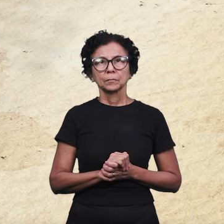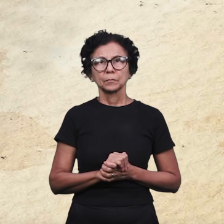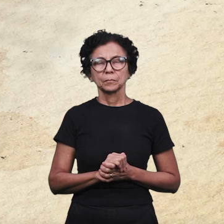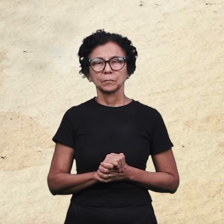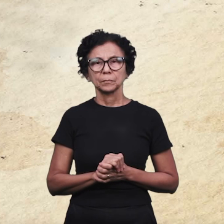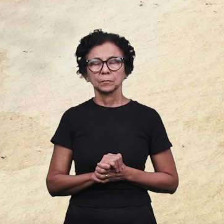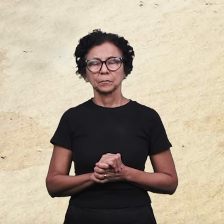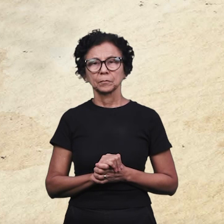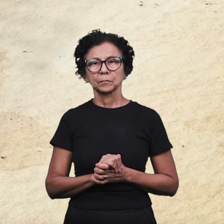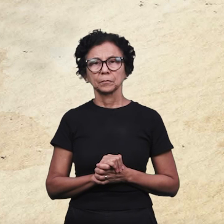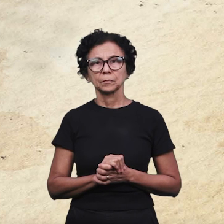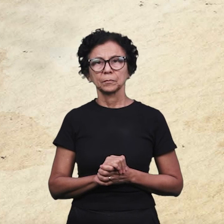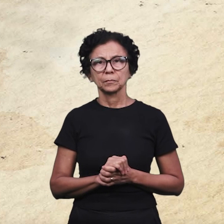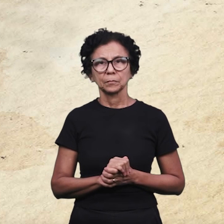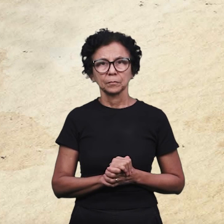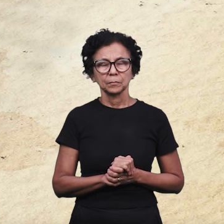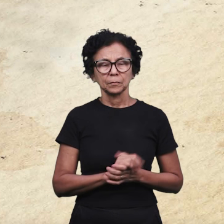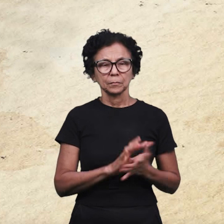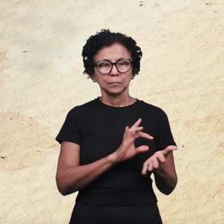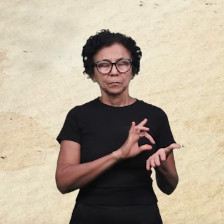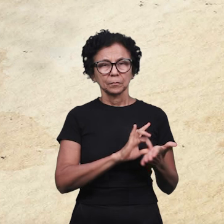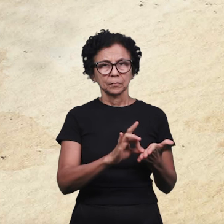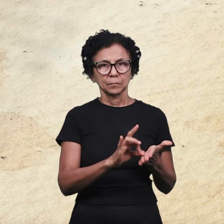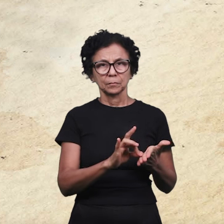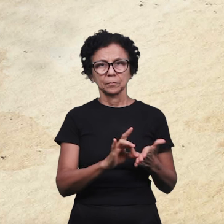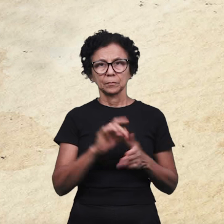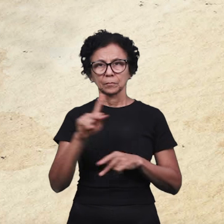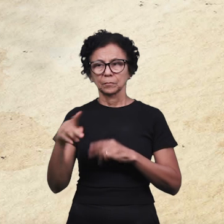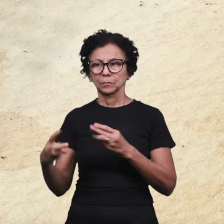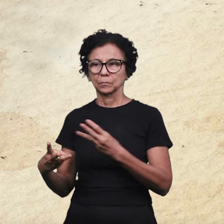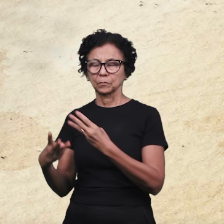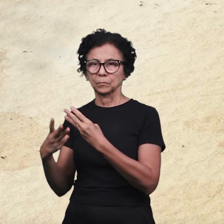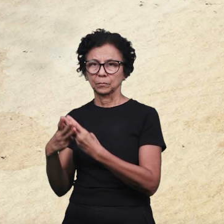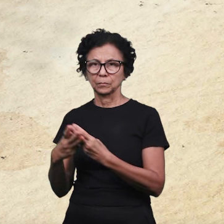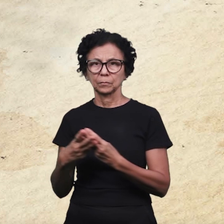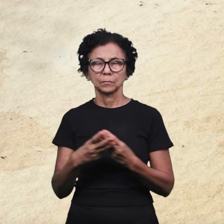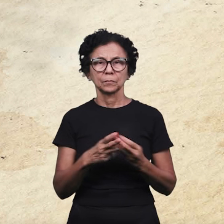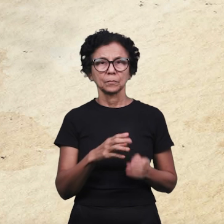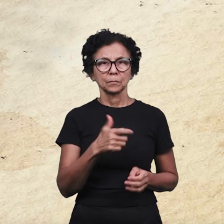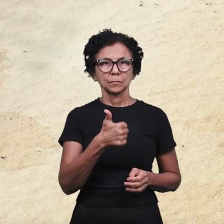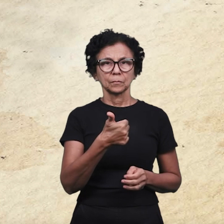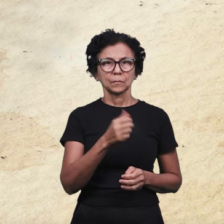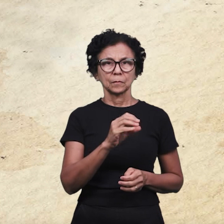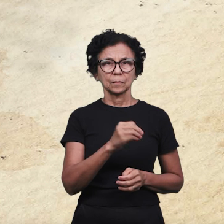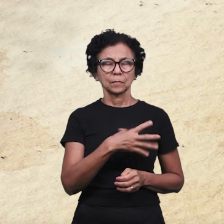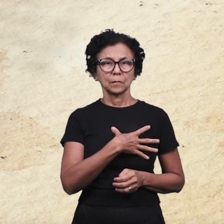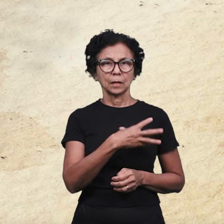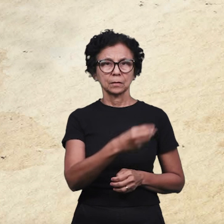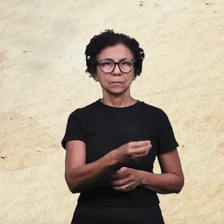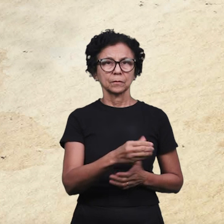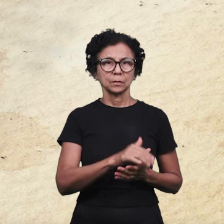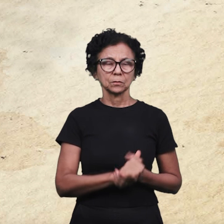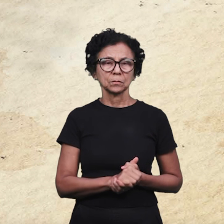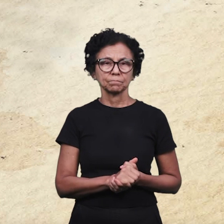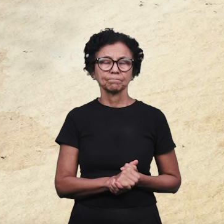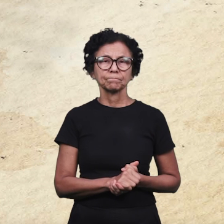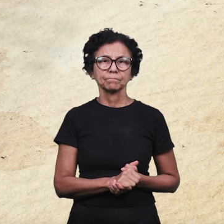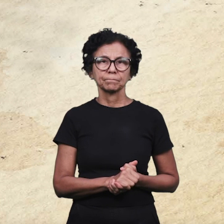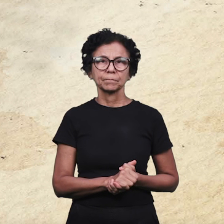filho de Amedata, o inimigo dos judeus, foram mortos, porém o despojo não estenderam a